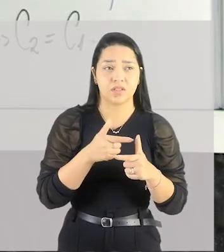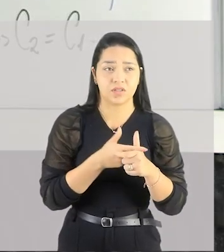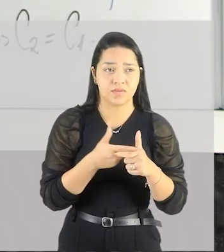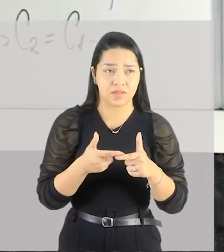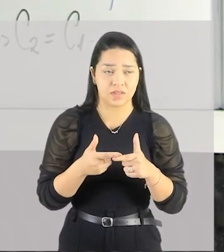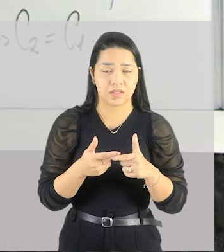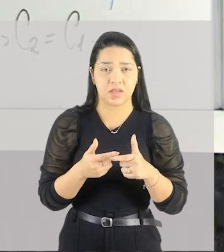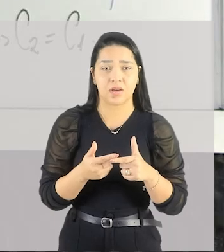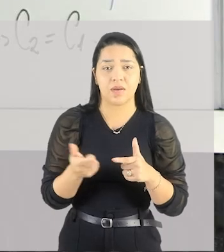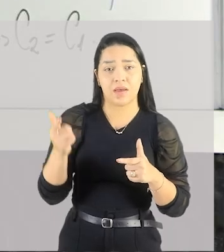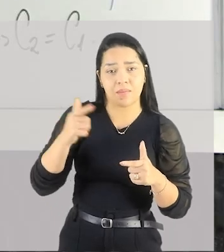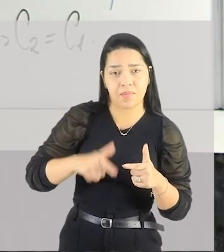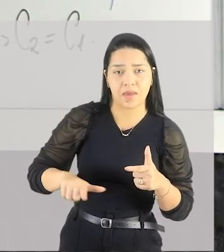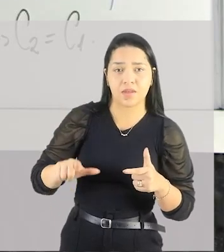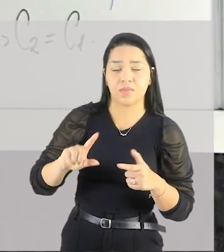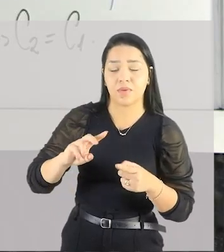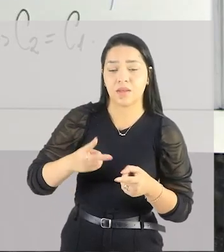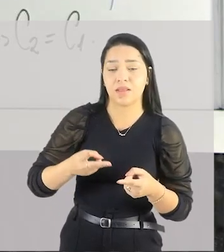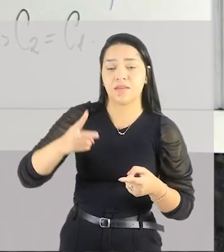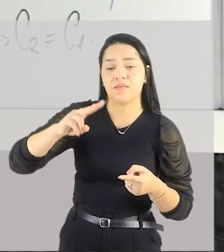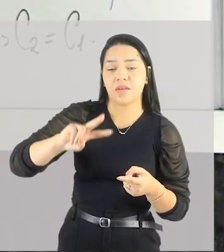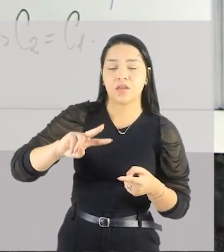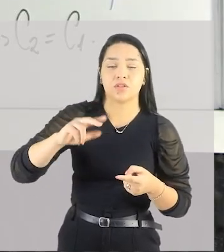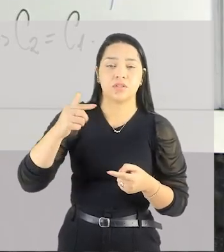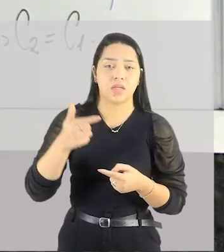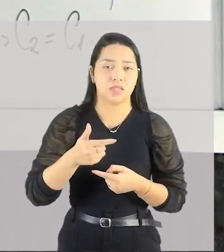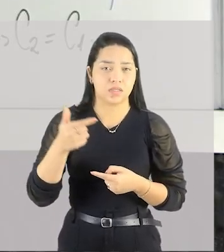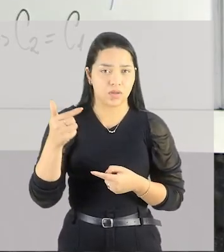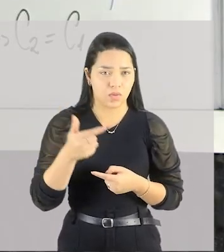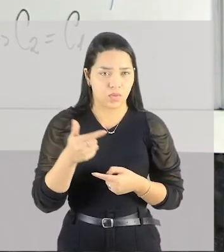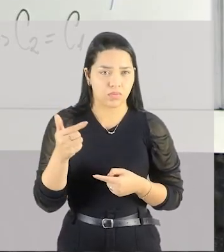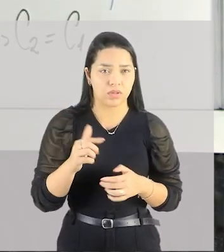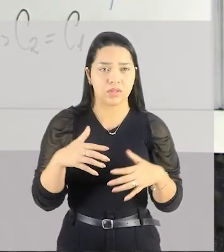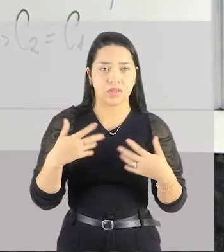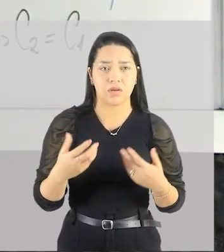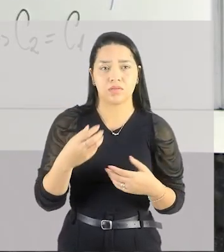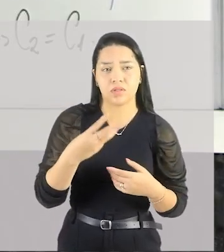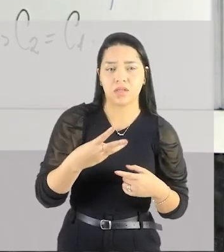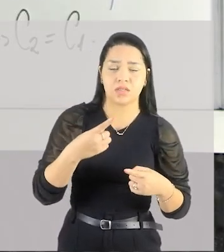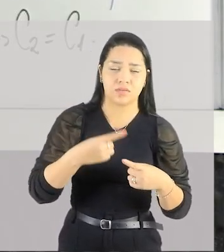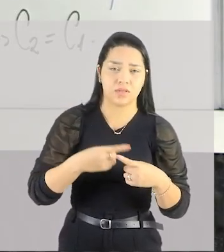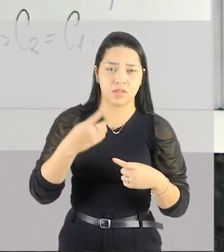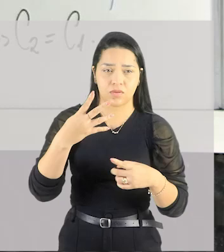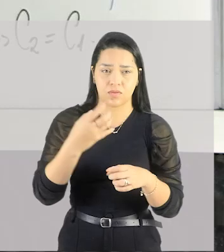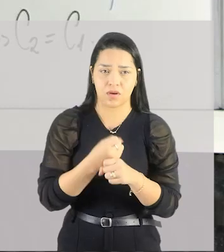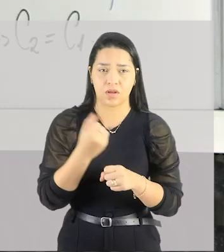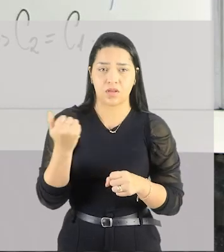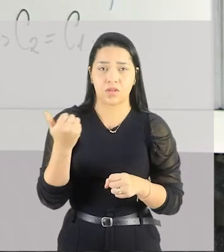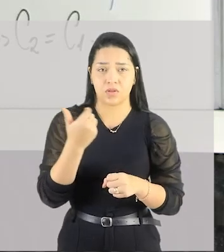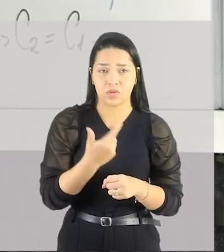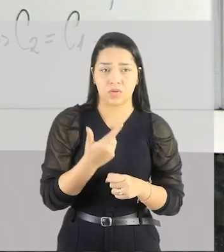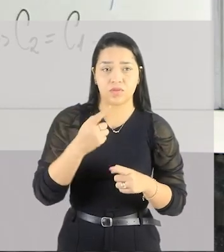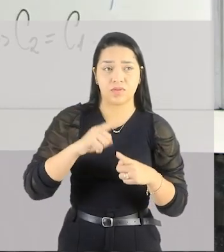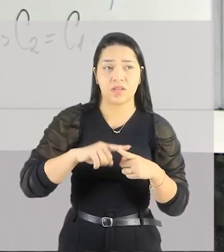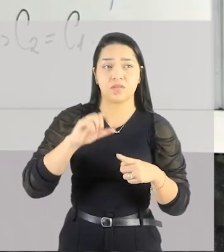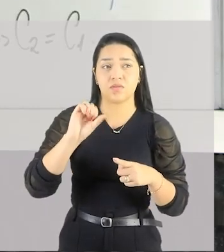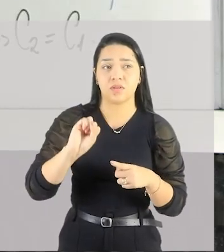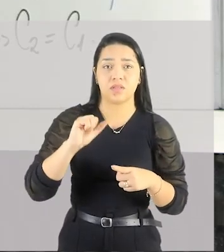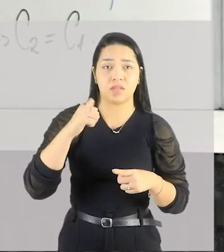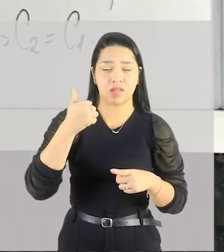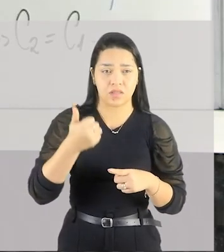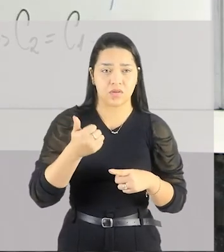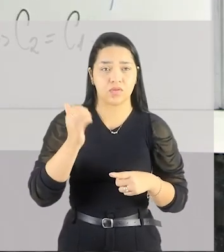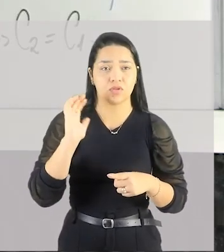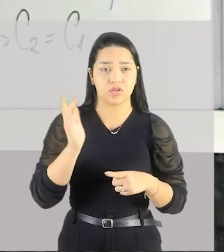tenho que C2 será igual a C1 que multiplica. Turminha, bem aqui é